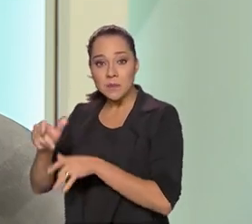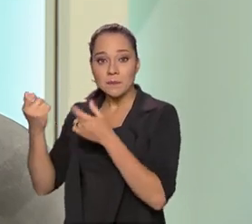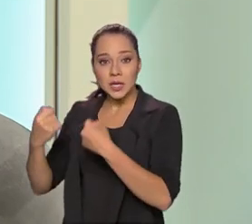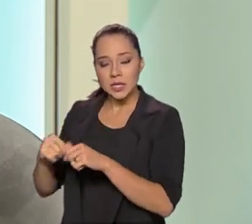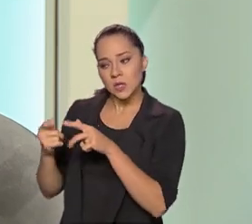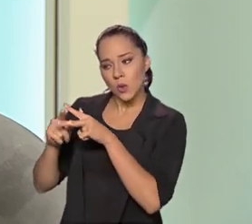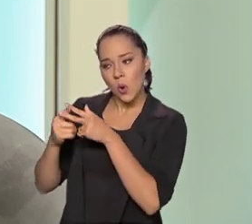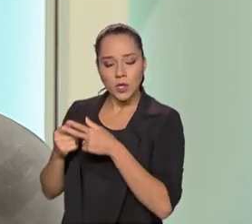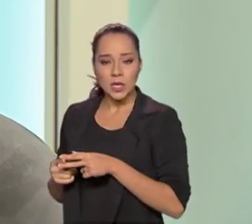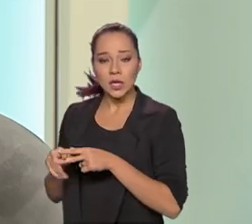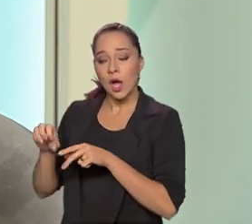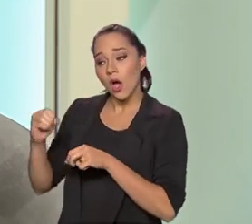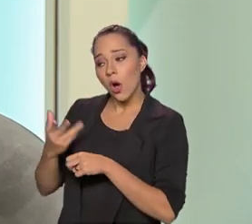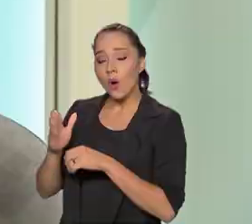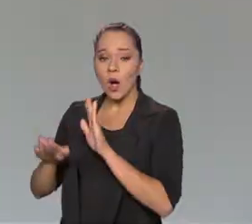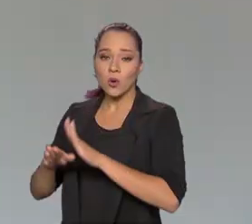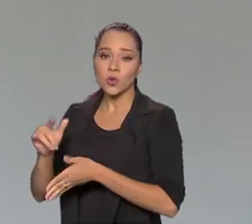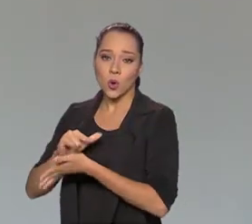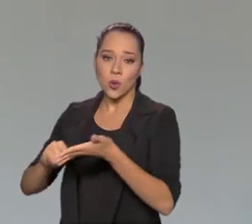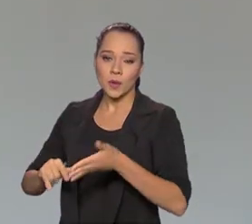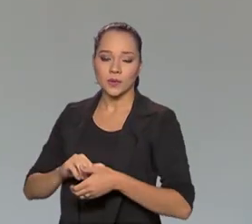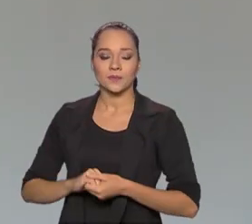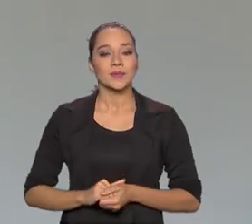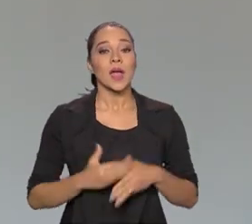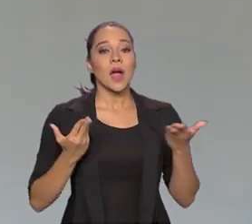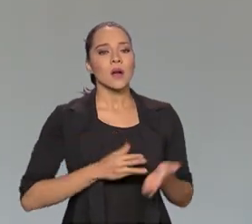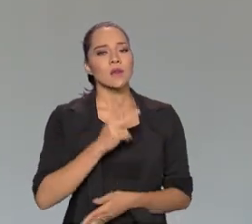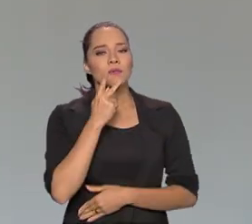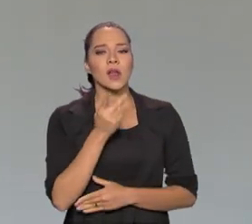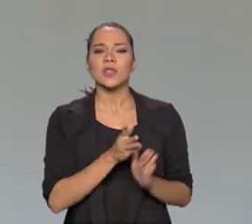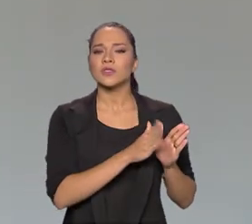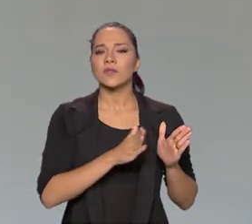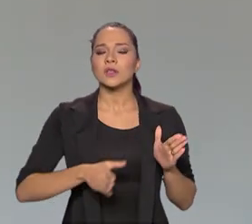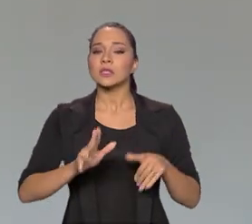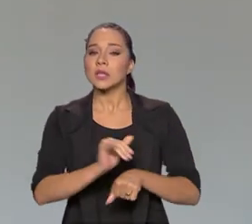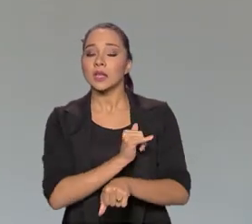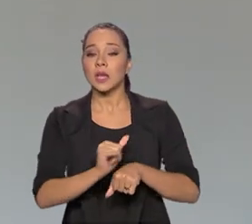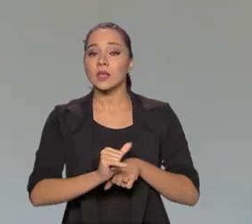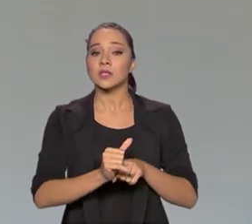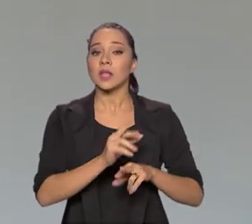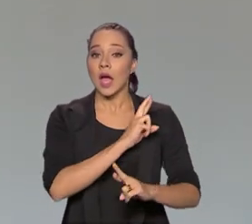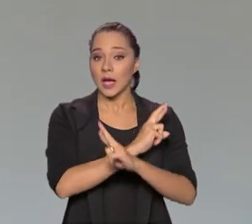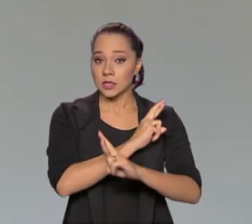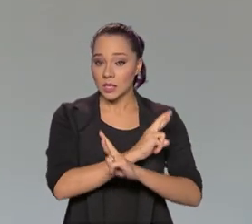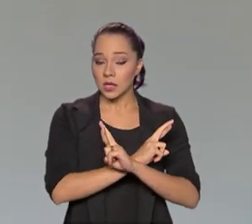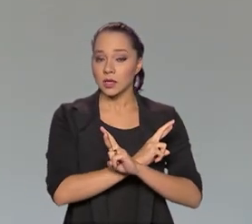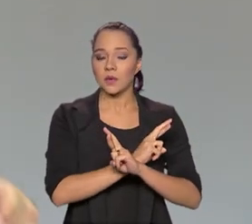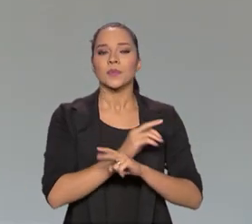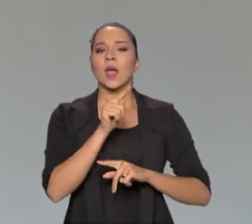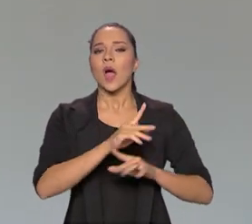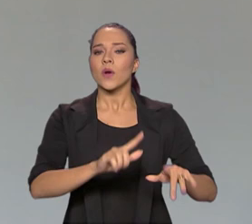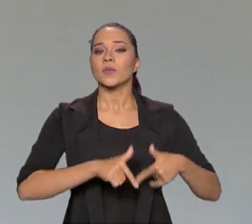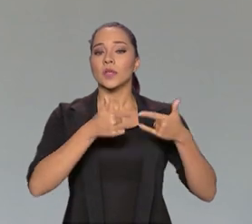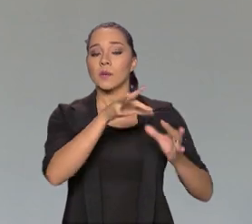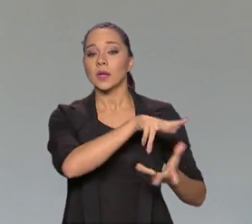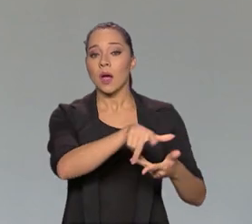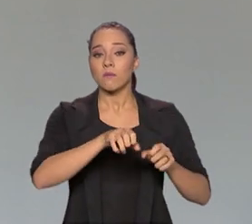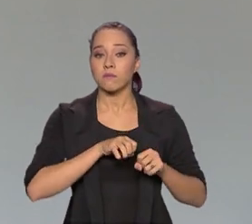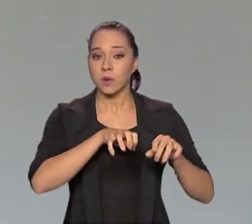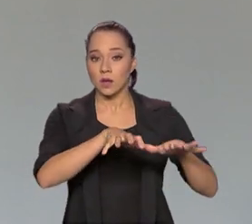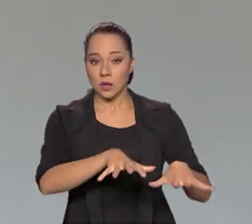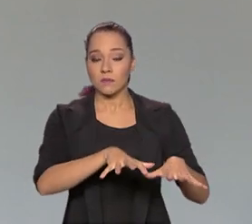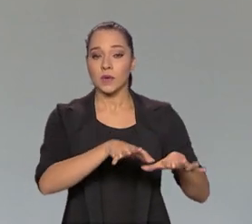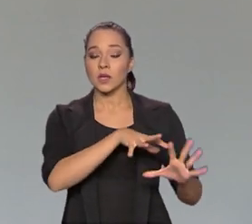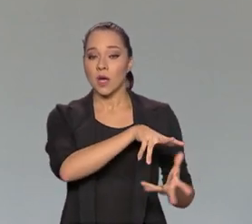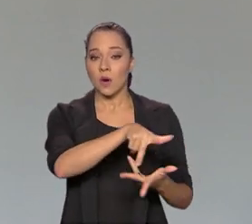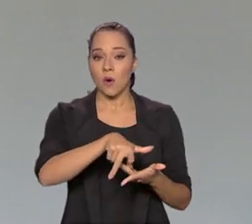necessite regularizar algum documento. Agora que a gente vai falar de uma série de ações da Receita em relação ao enfrentamento à pandemia